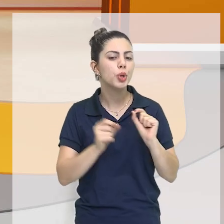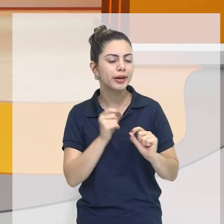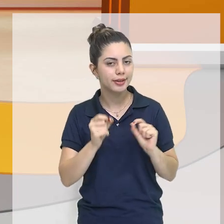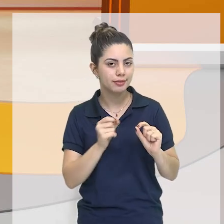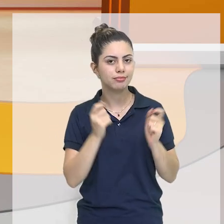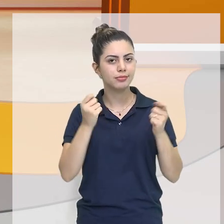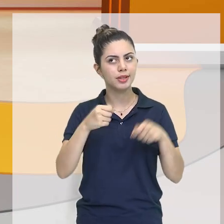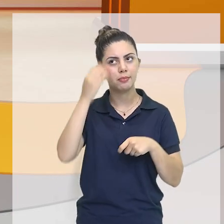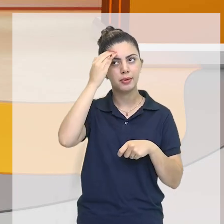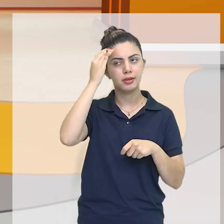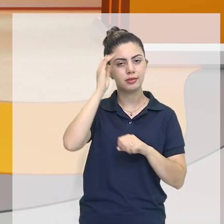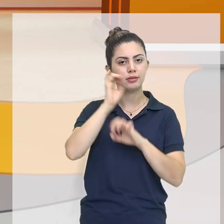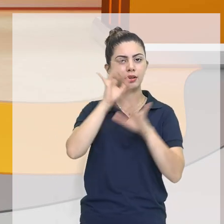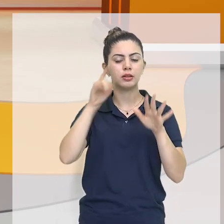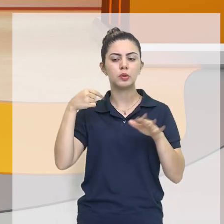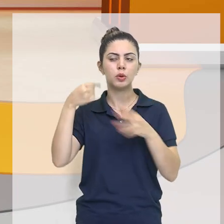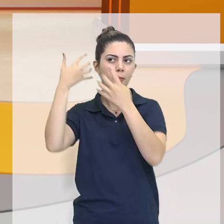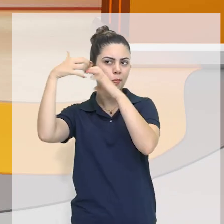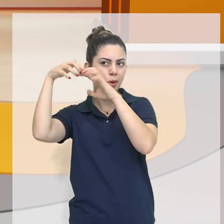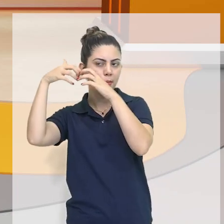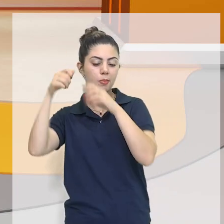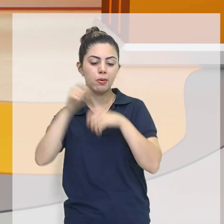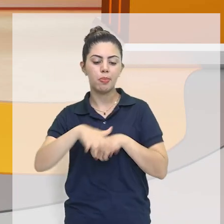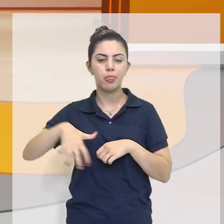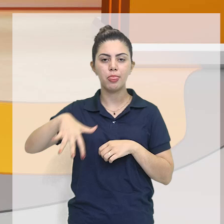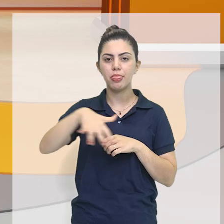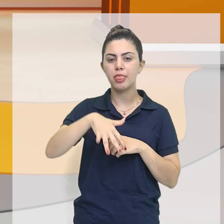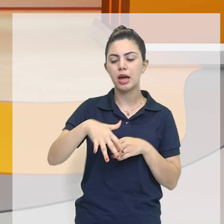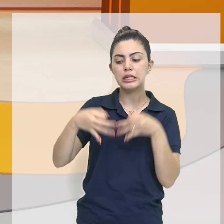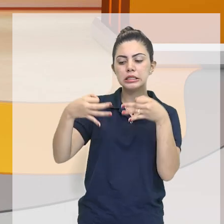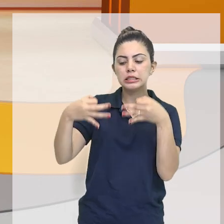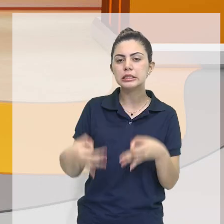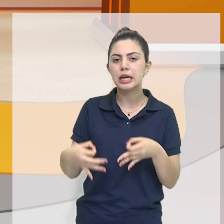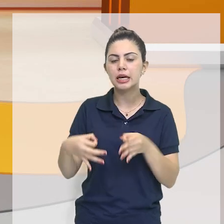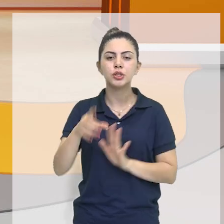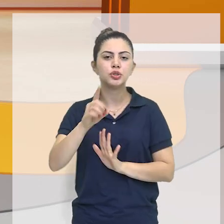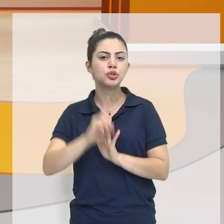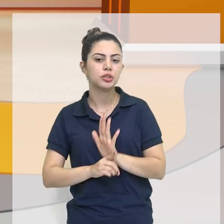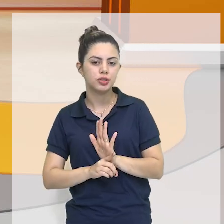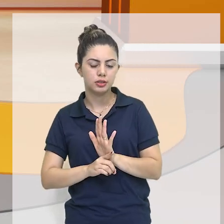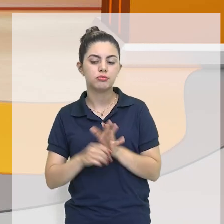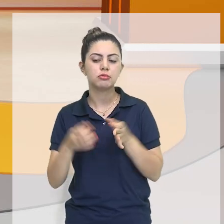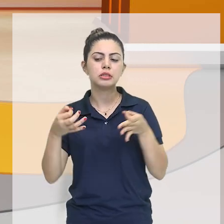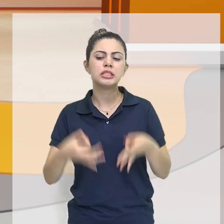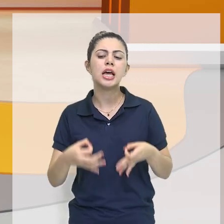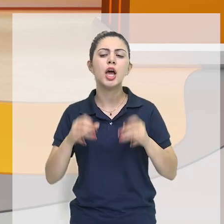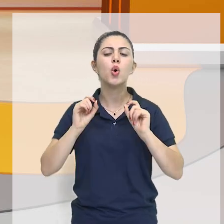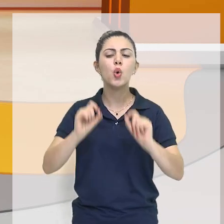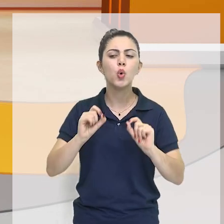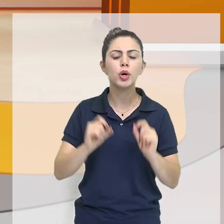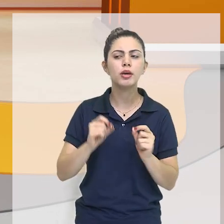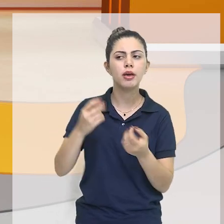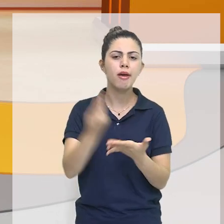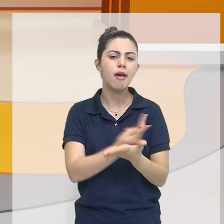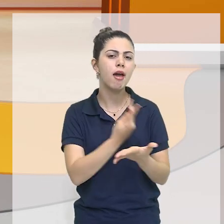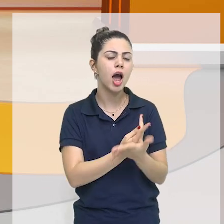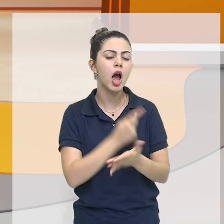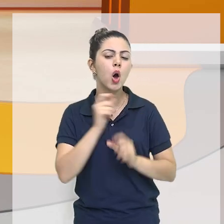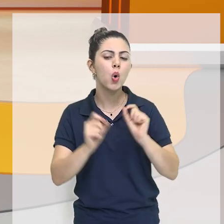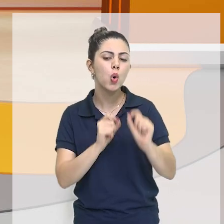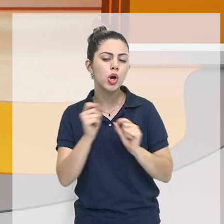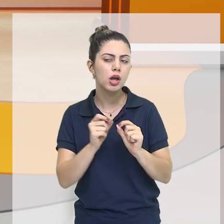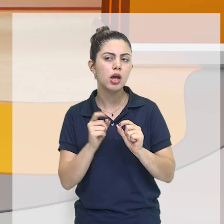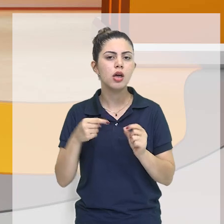molde, né, para o pensamento jurídico daquilo que é o correto, daquilo que é o certo, daquilo que é o errado,